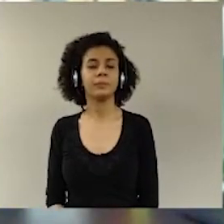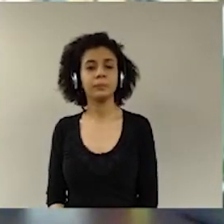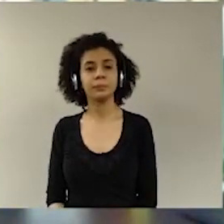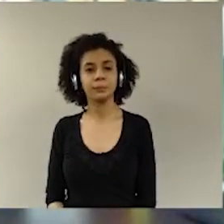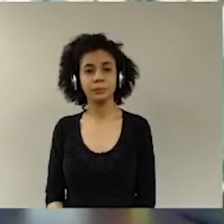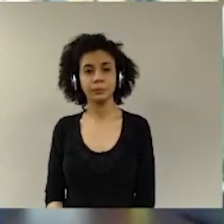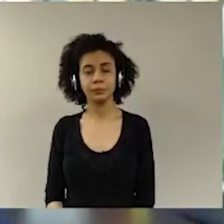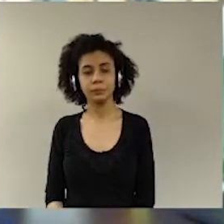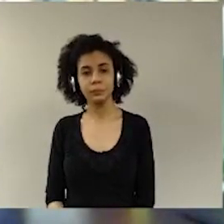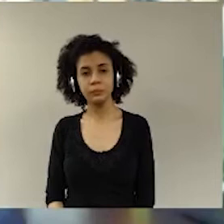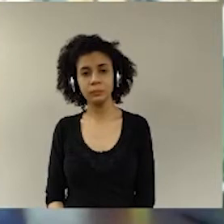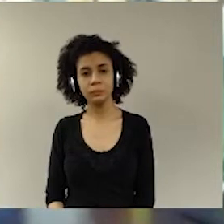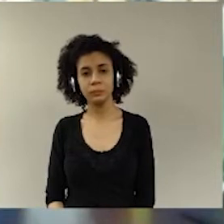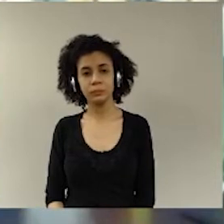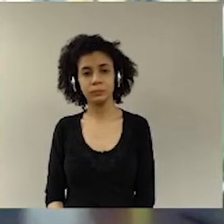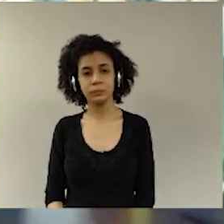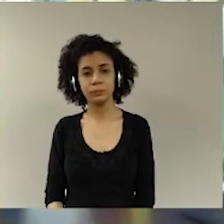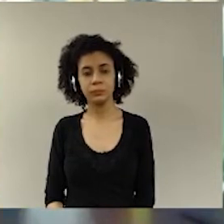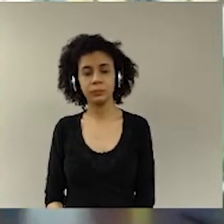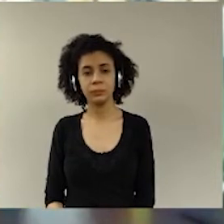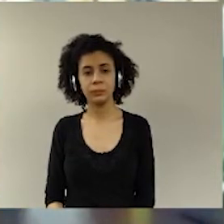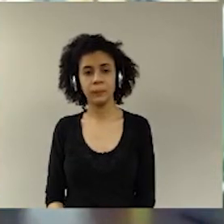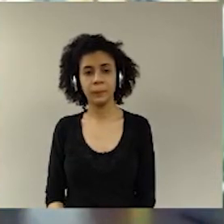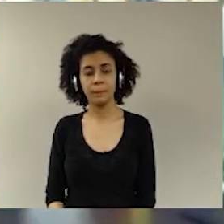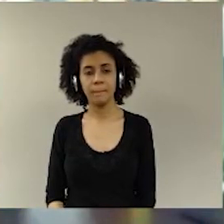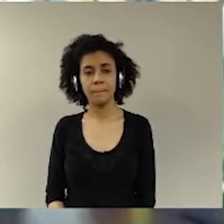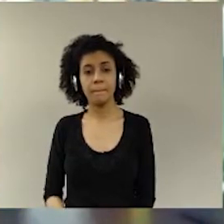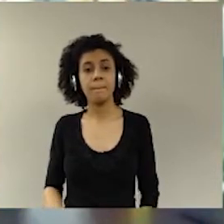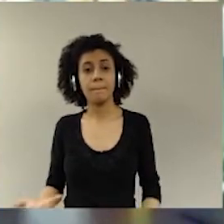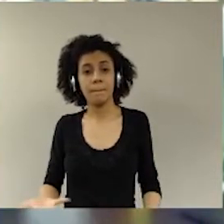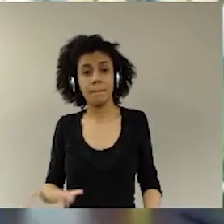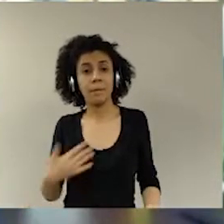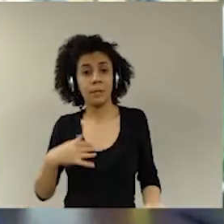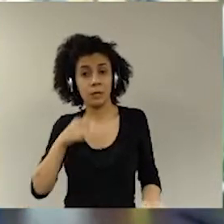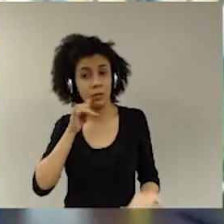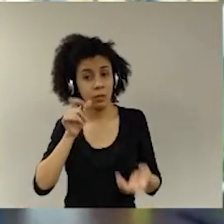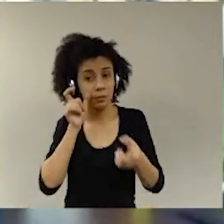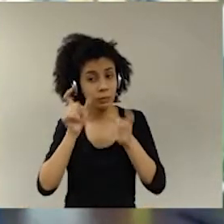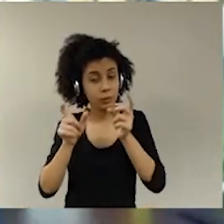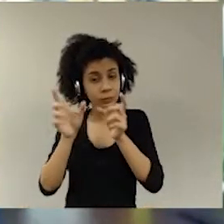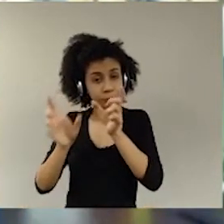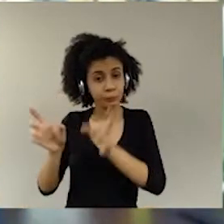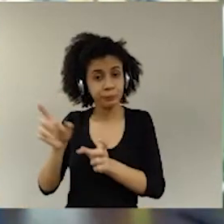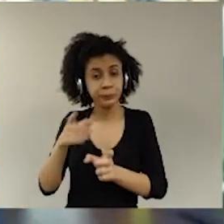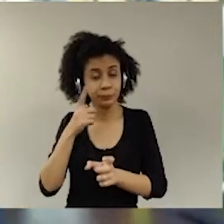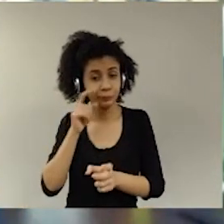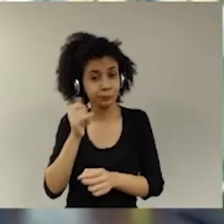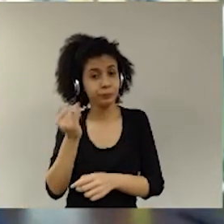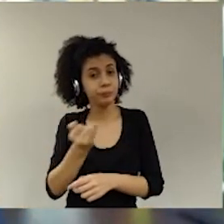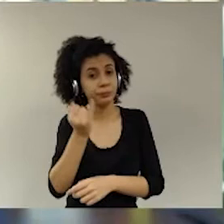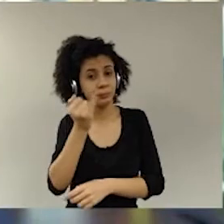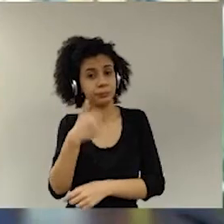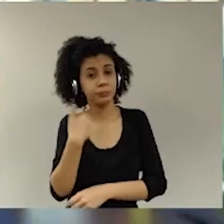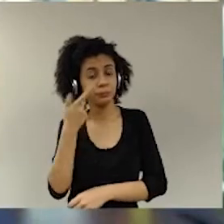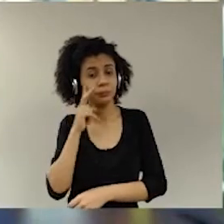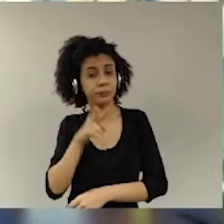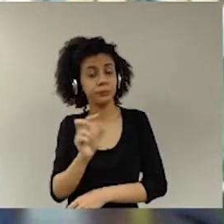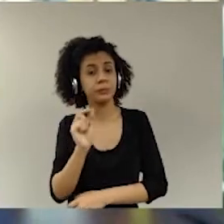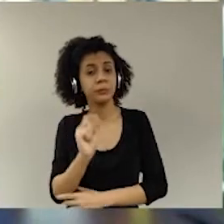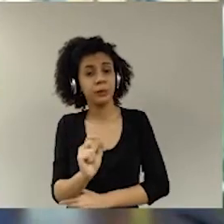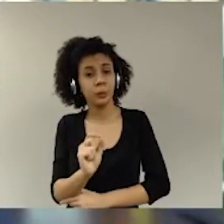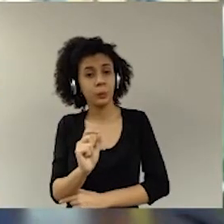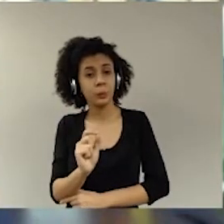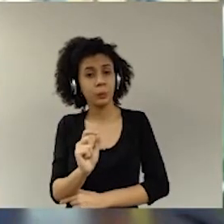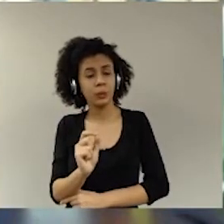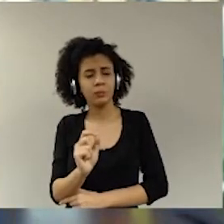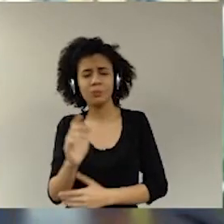eu diria, viu, Inácio, também, que é importante a gente relembrar e ressaltar que,